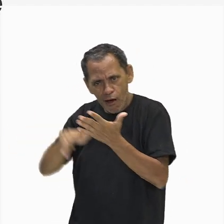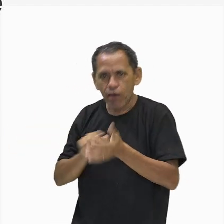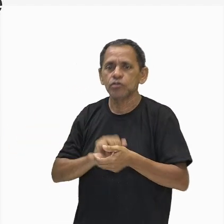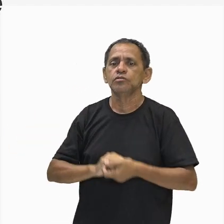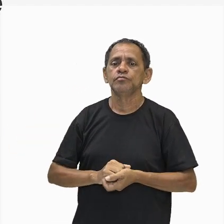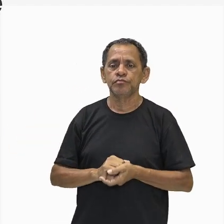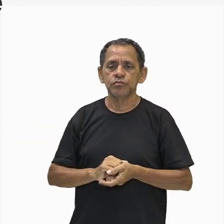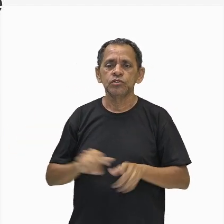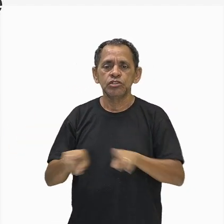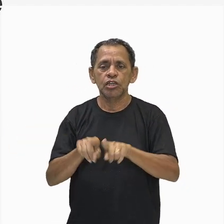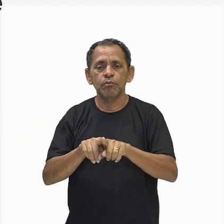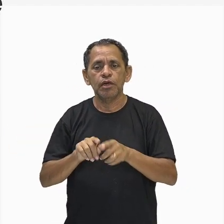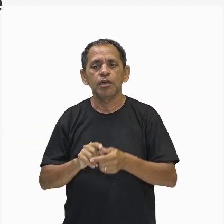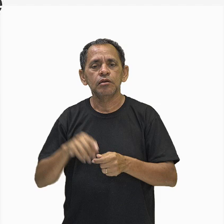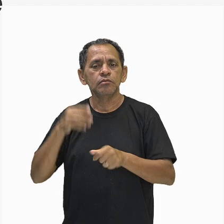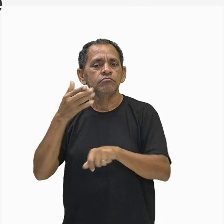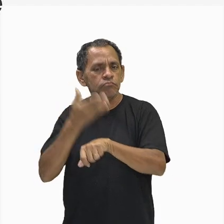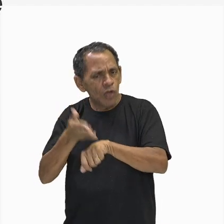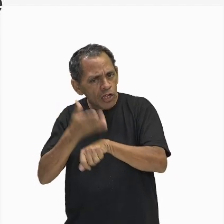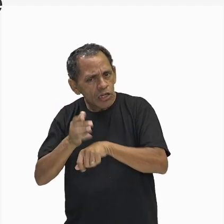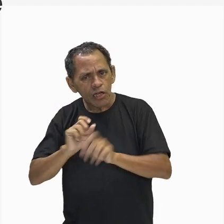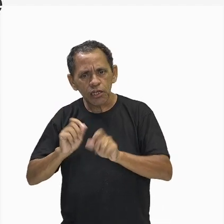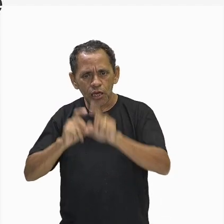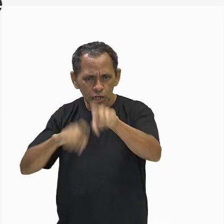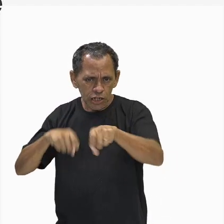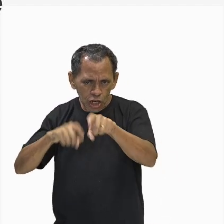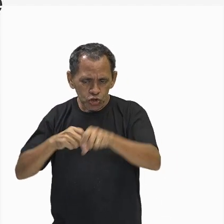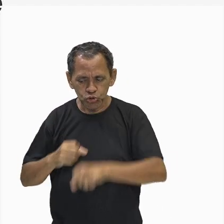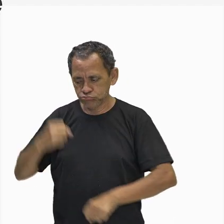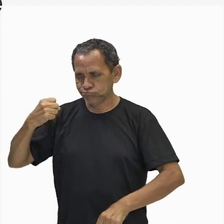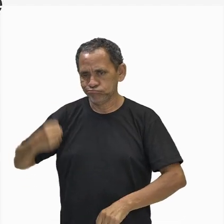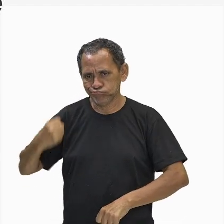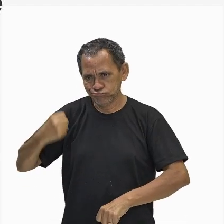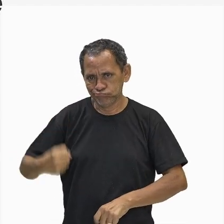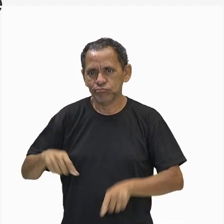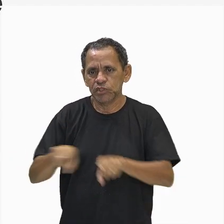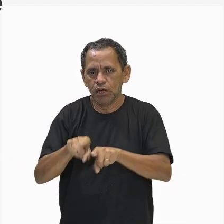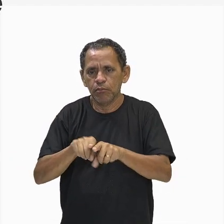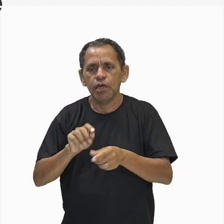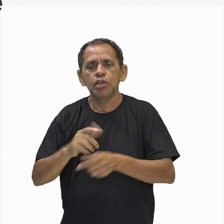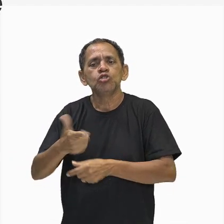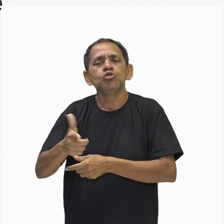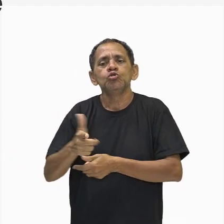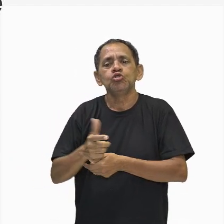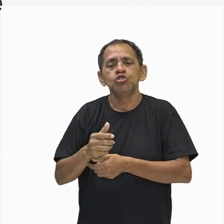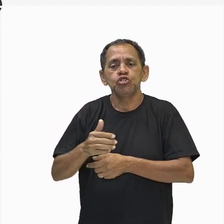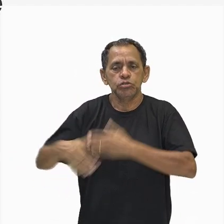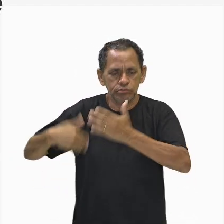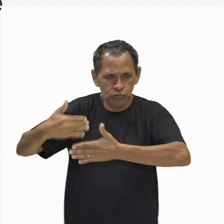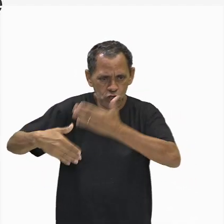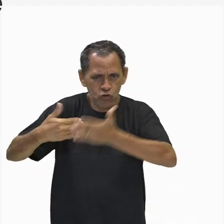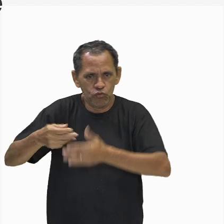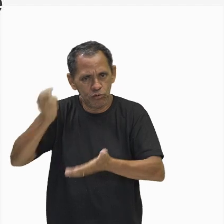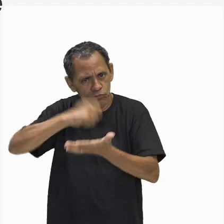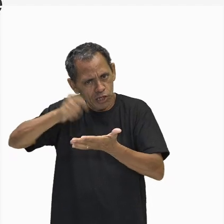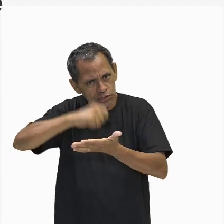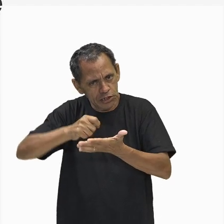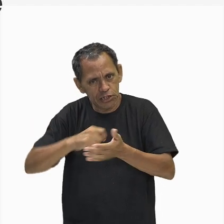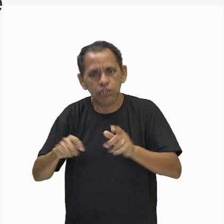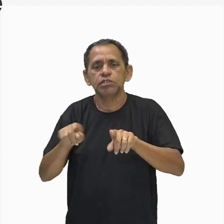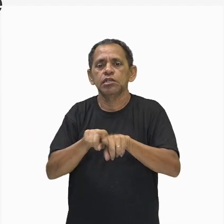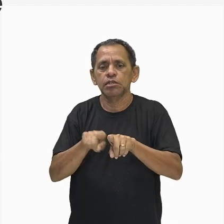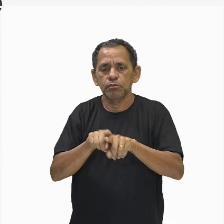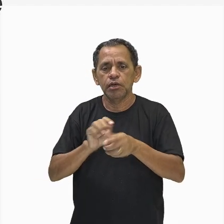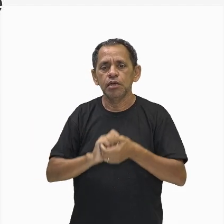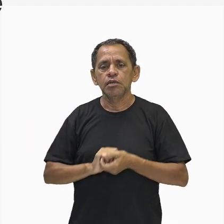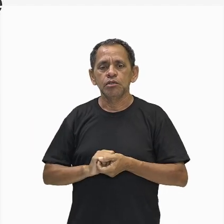germânicos praticavam a agricultura e o pastoreio, não tinham o desenvolvimento da escrita e habitavam